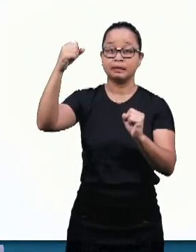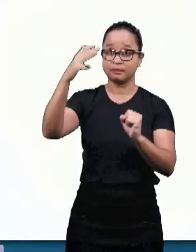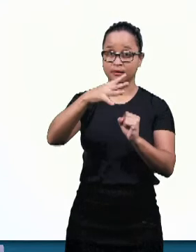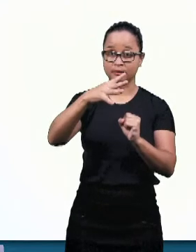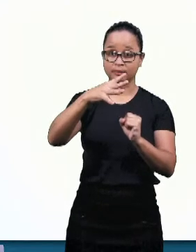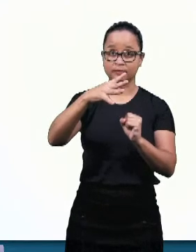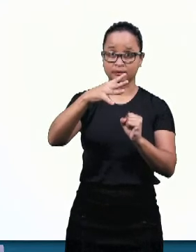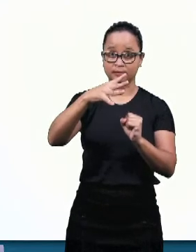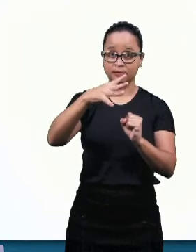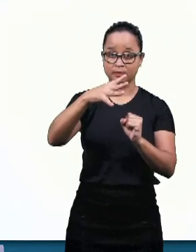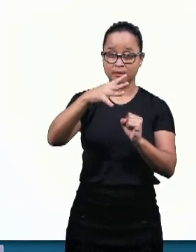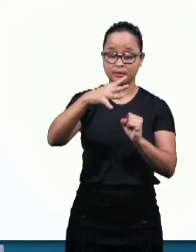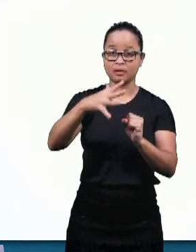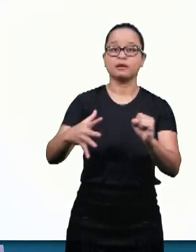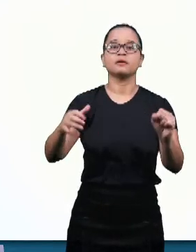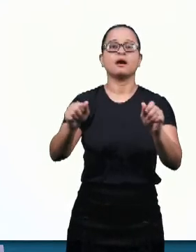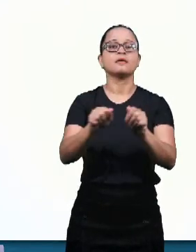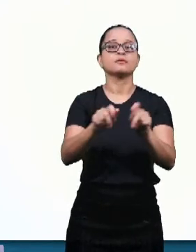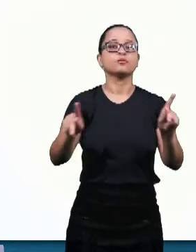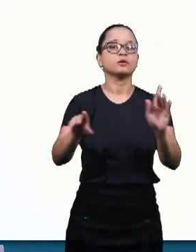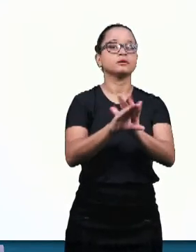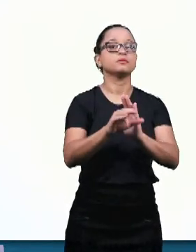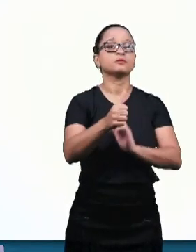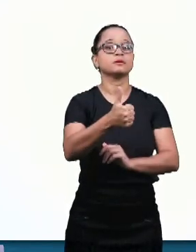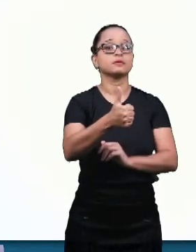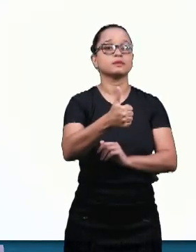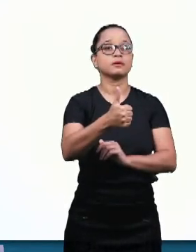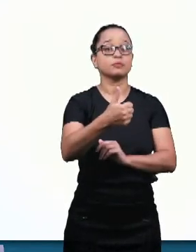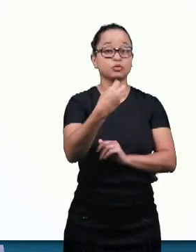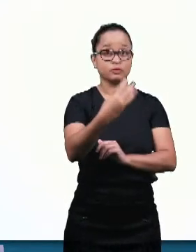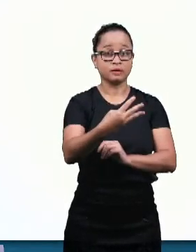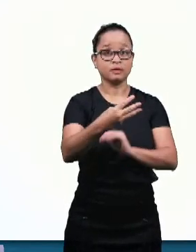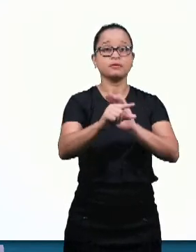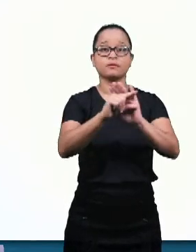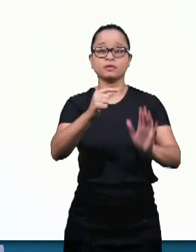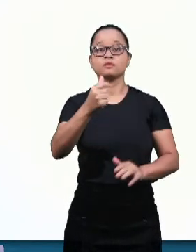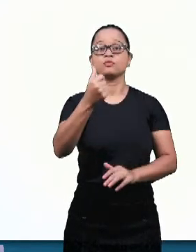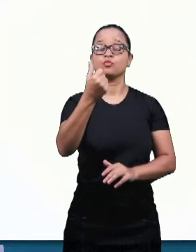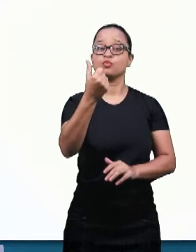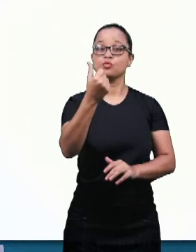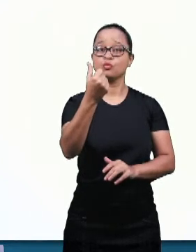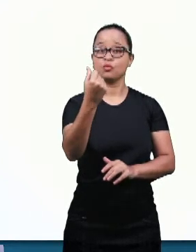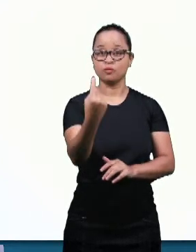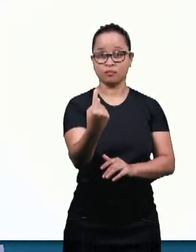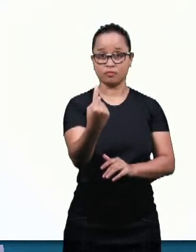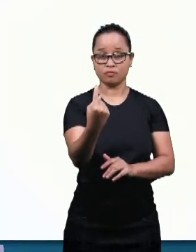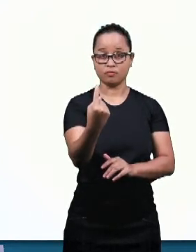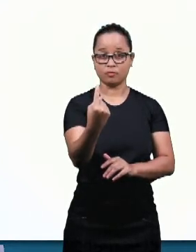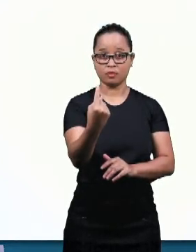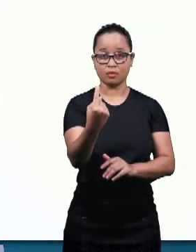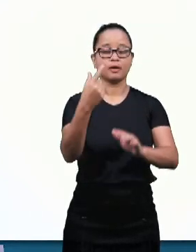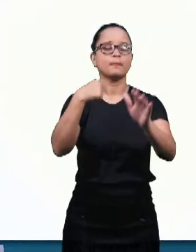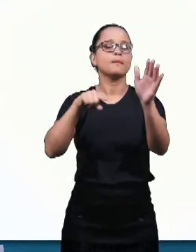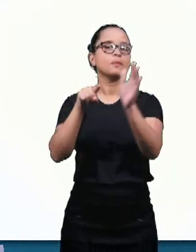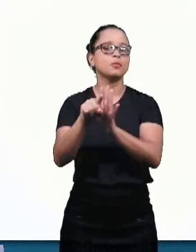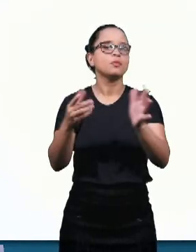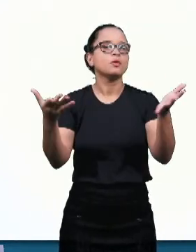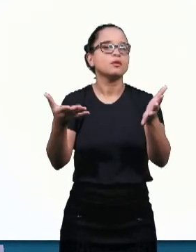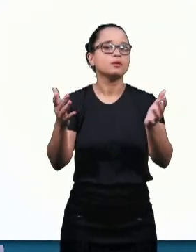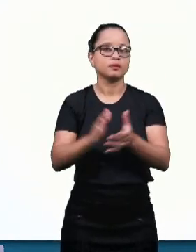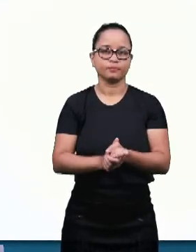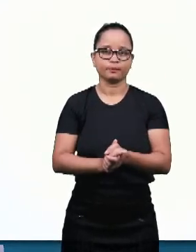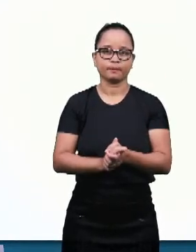descrito em Apocalipse, capítulo 3, verso 1. E a pergunta é a seguinte, letra